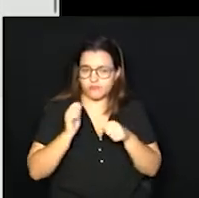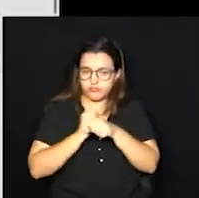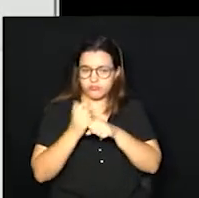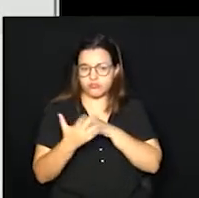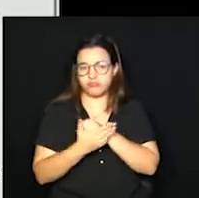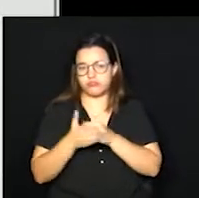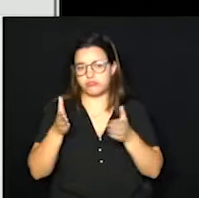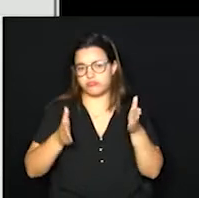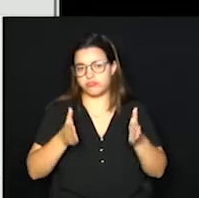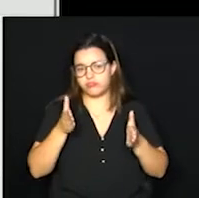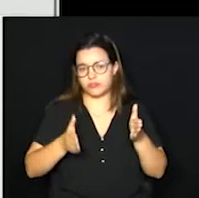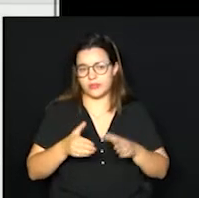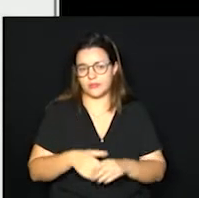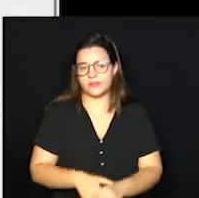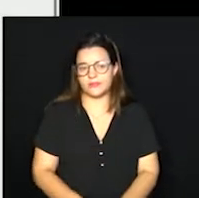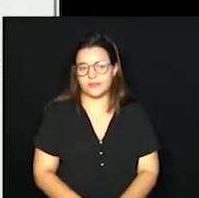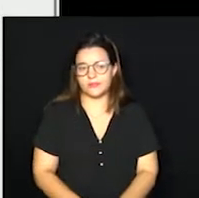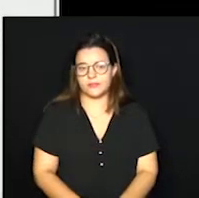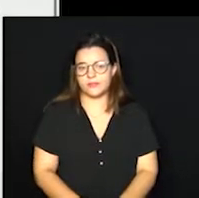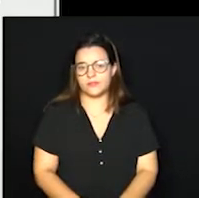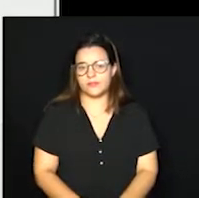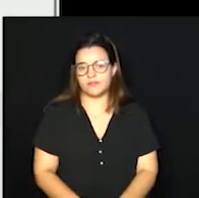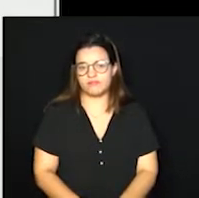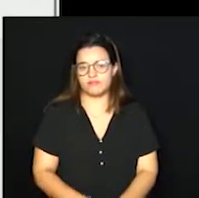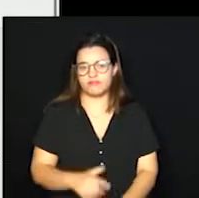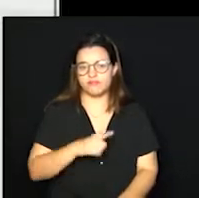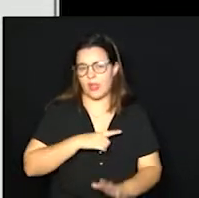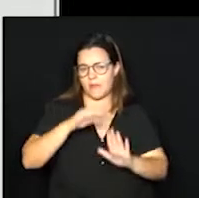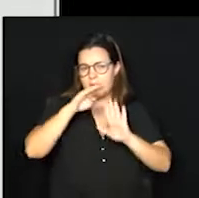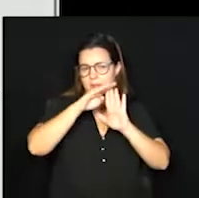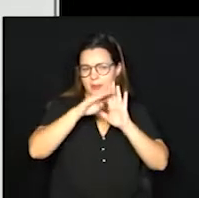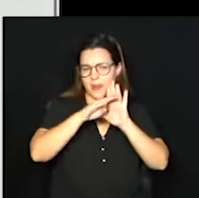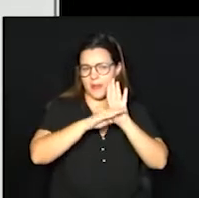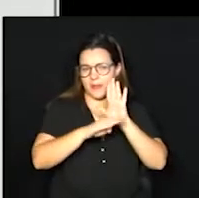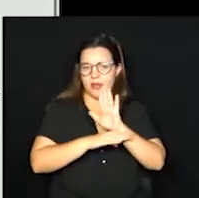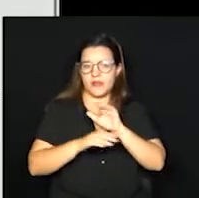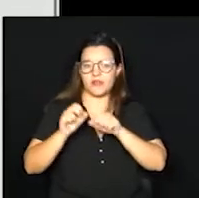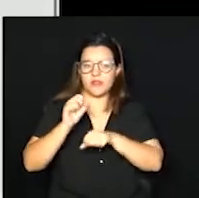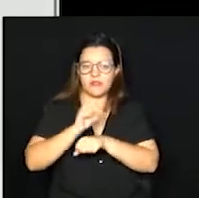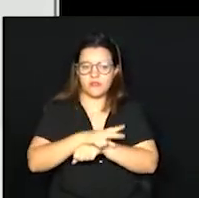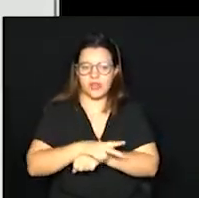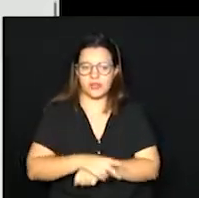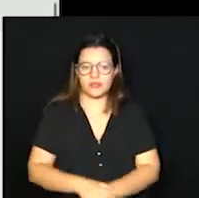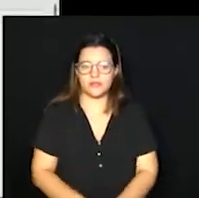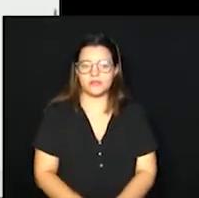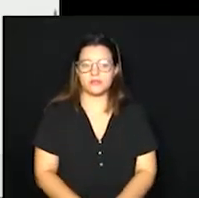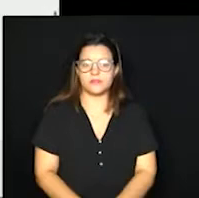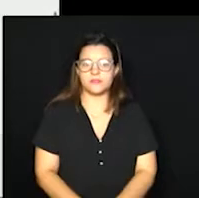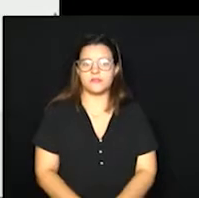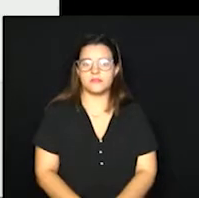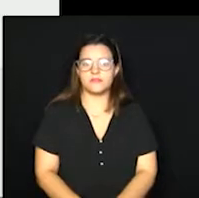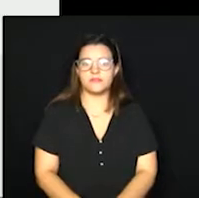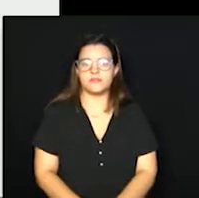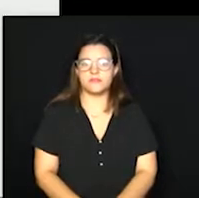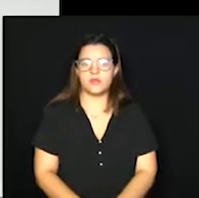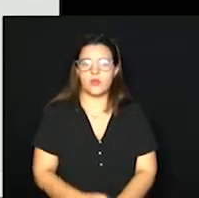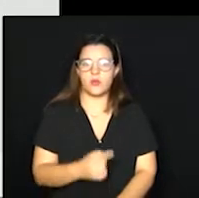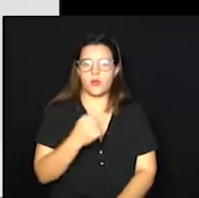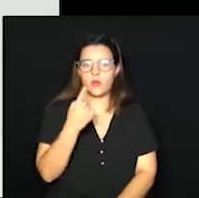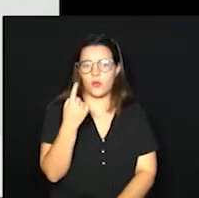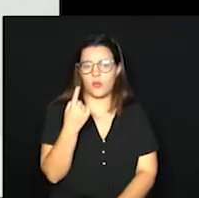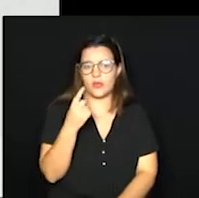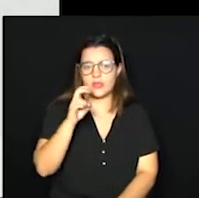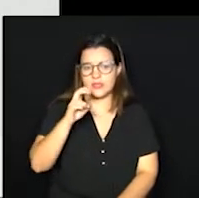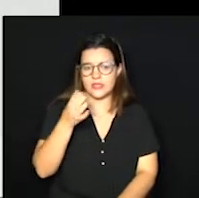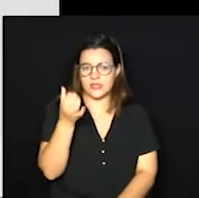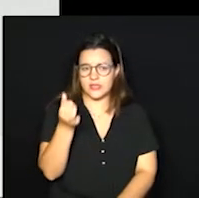de pandemia. E aí está por ordem alfabética, lembrando, Gabriel, que essas vagas, o 156, o CEPAT